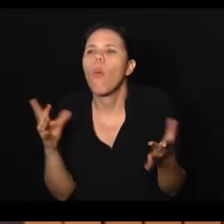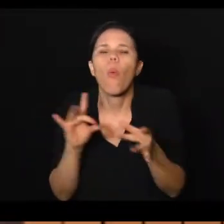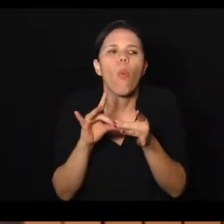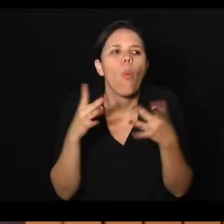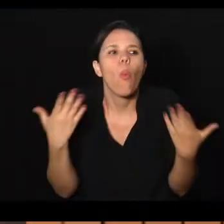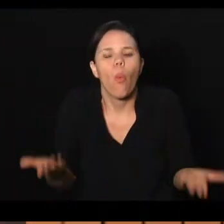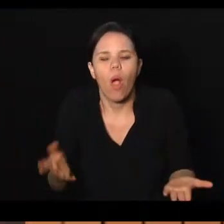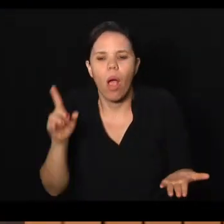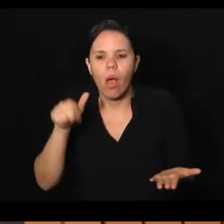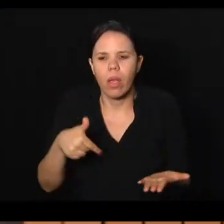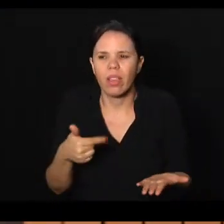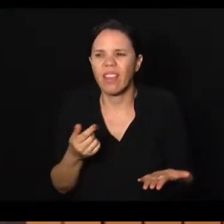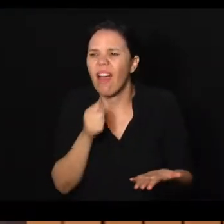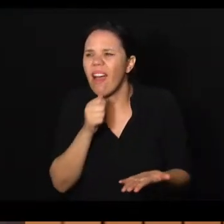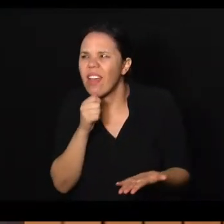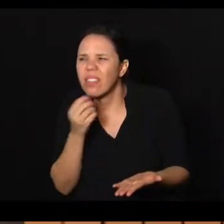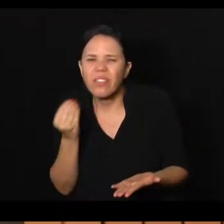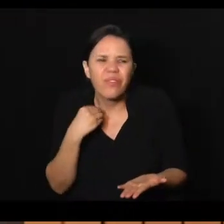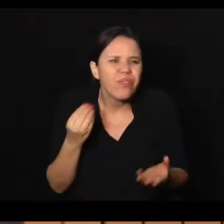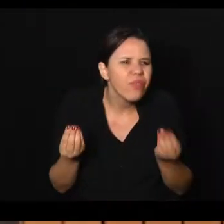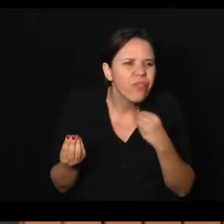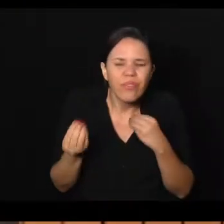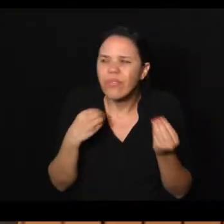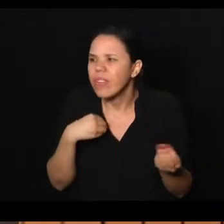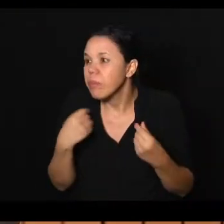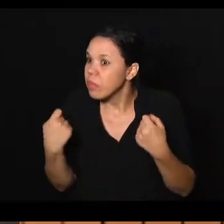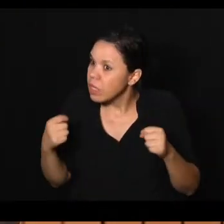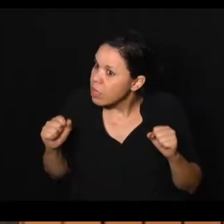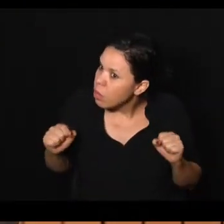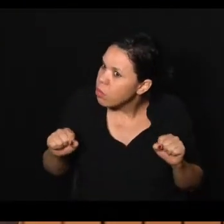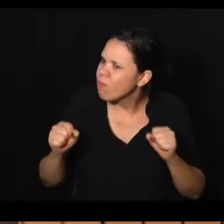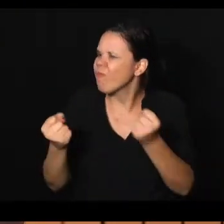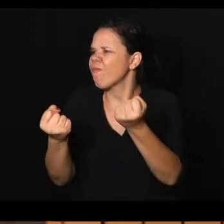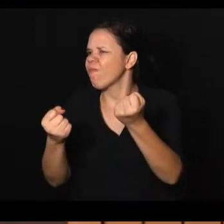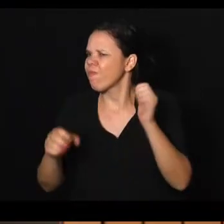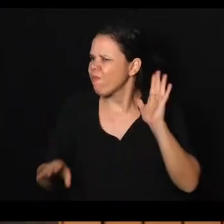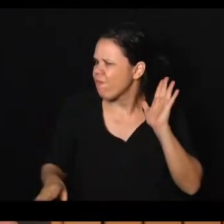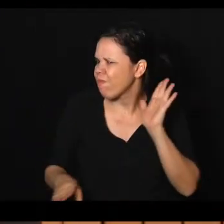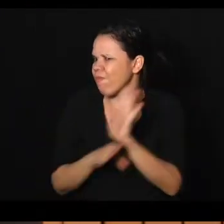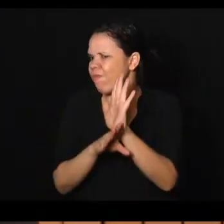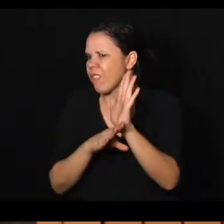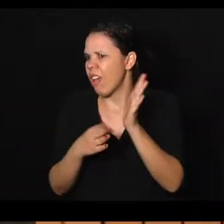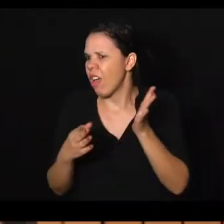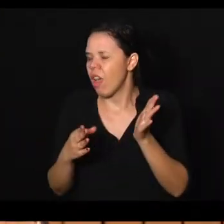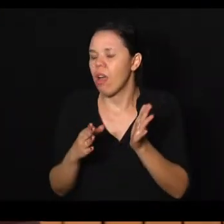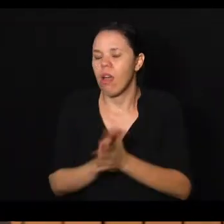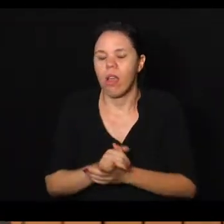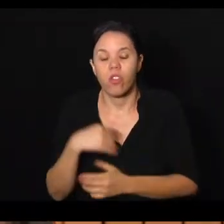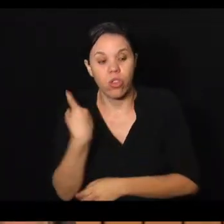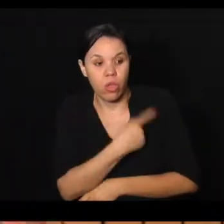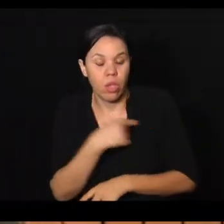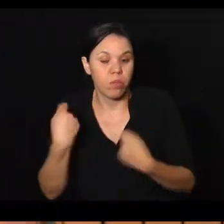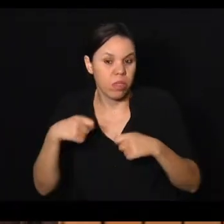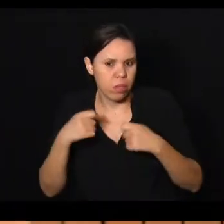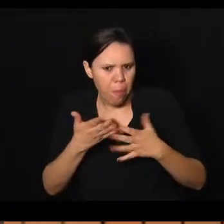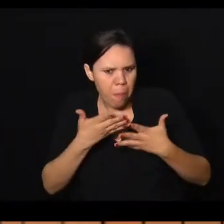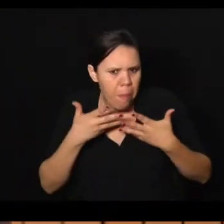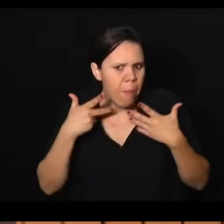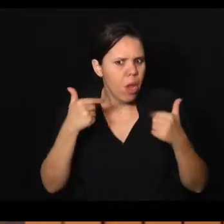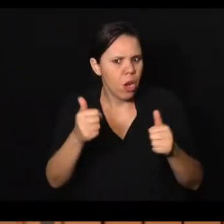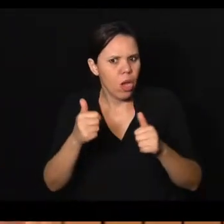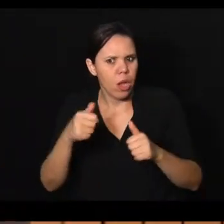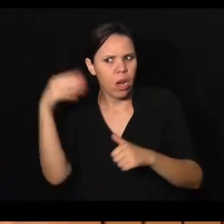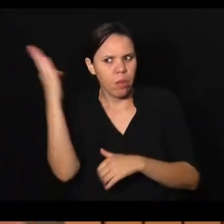que está enfraquecido? E nós precisamos fortalecer esse elo. O que nós precisamos melhorar e mudar no